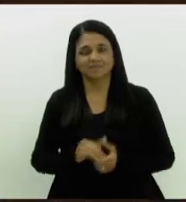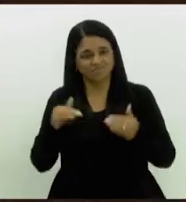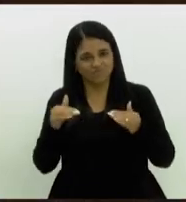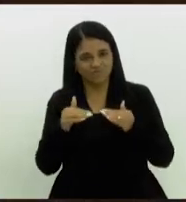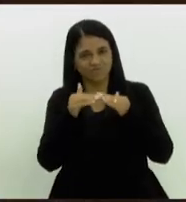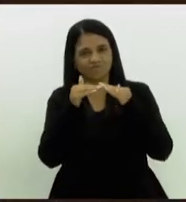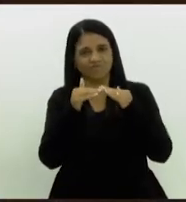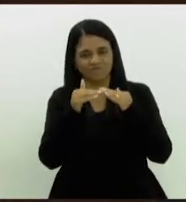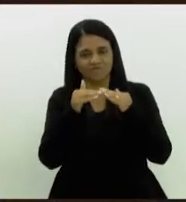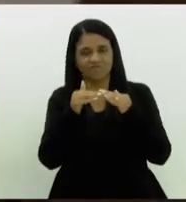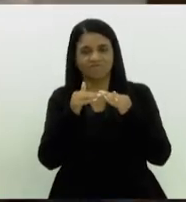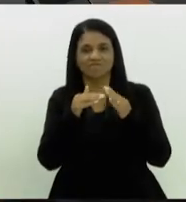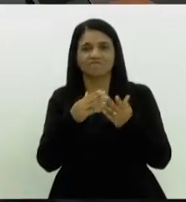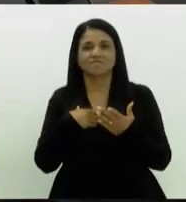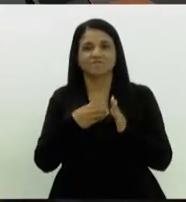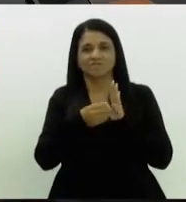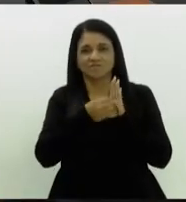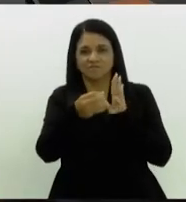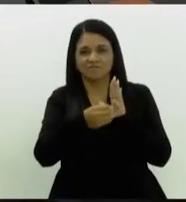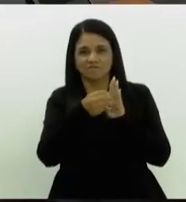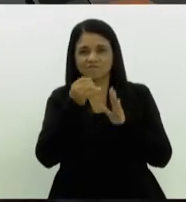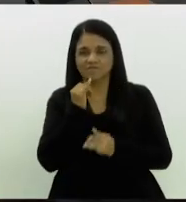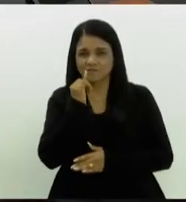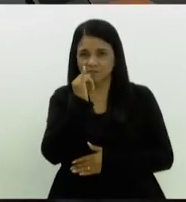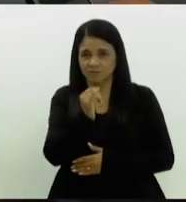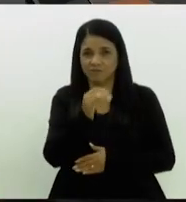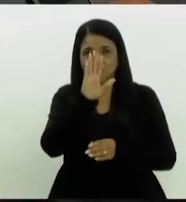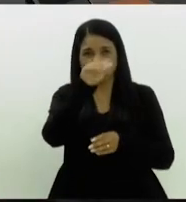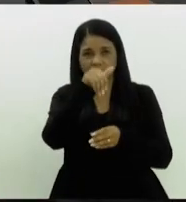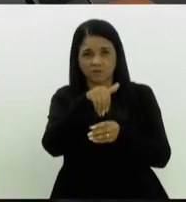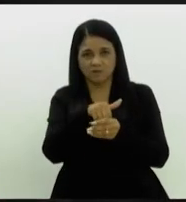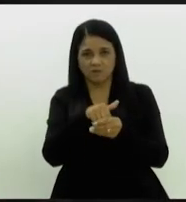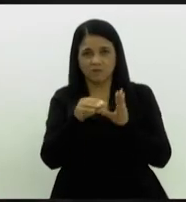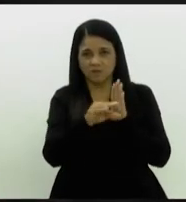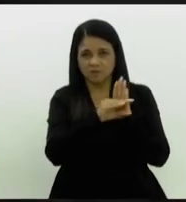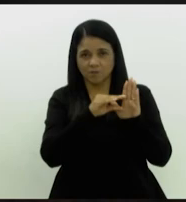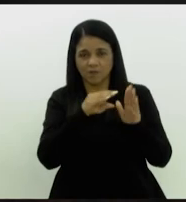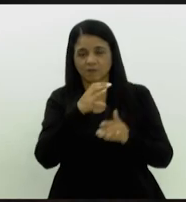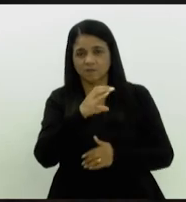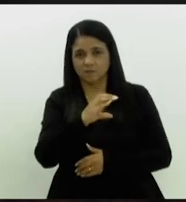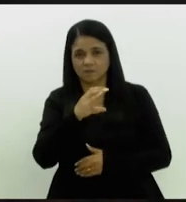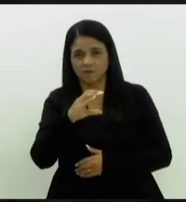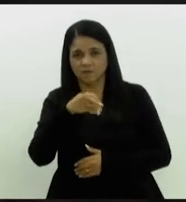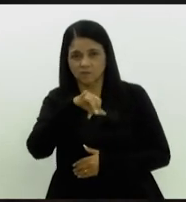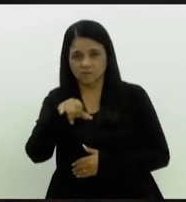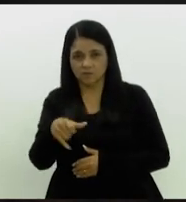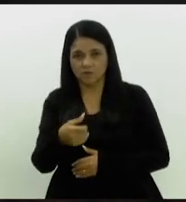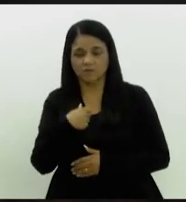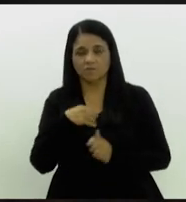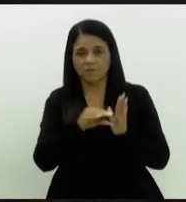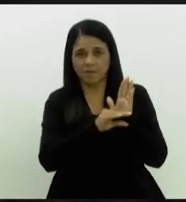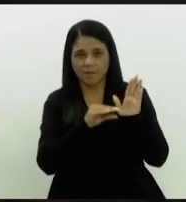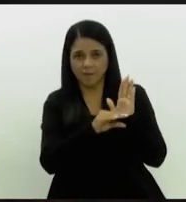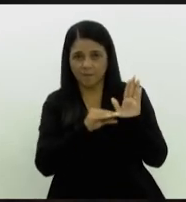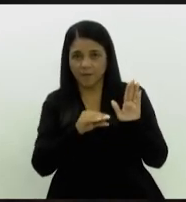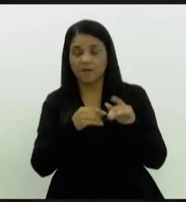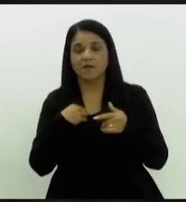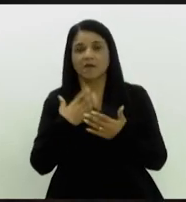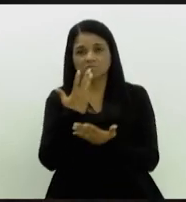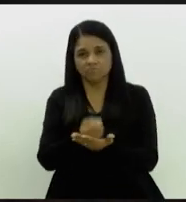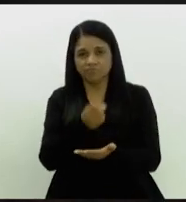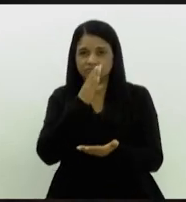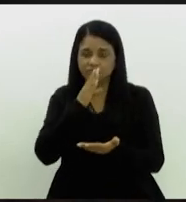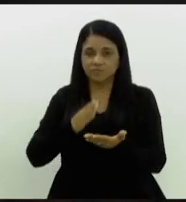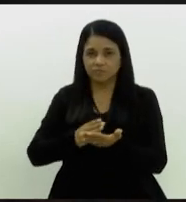Favorável, presidente. Com os pareceres emitidos, em votação as emendas da CCJ. Senhores que aprovam, permaneçam como estão, aprovado.